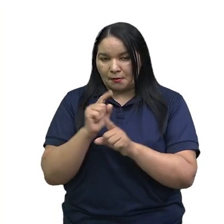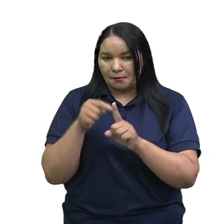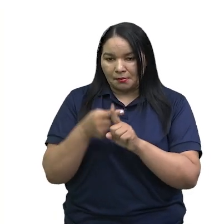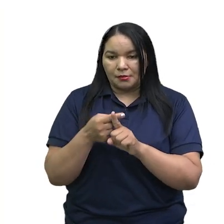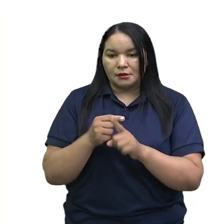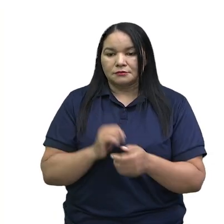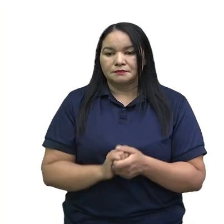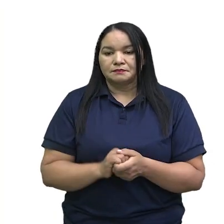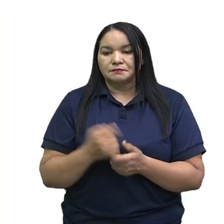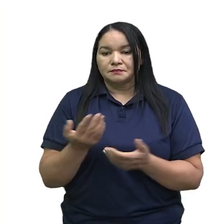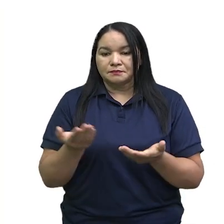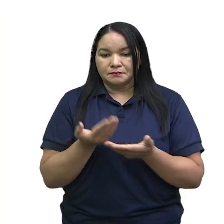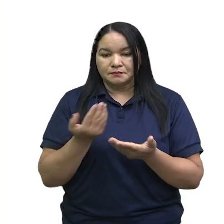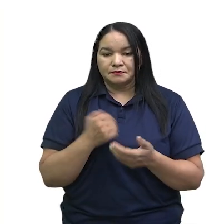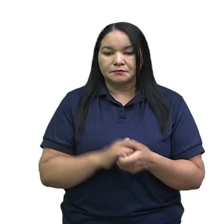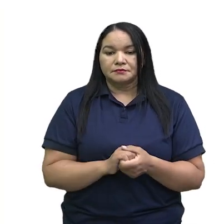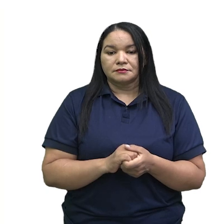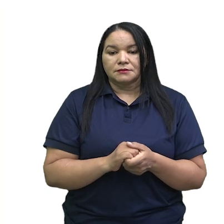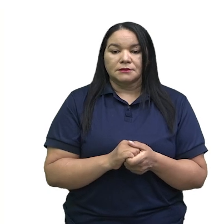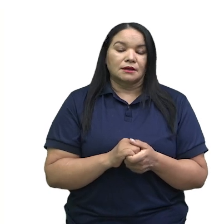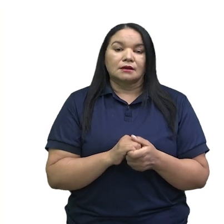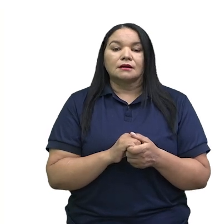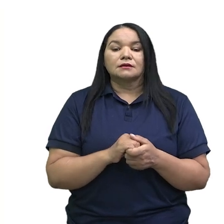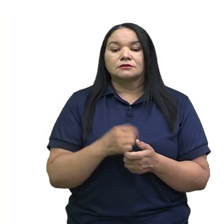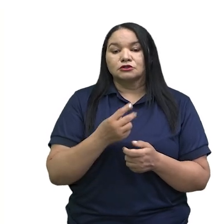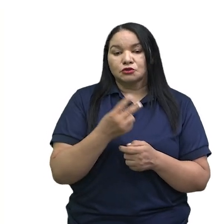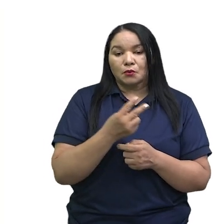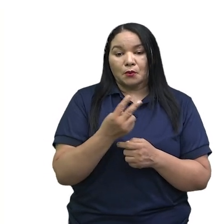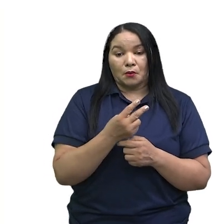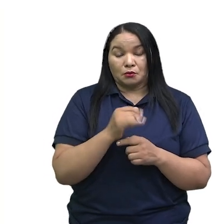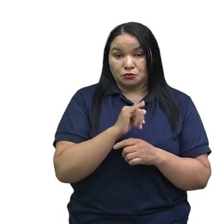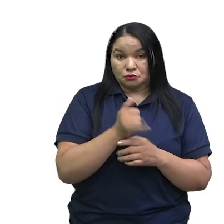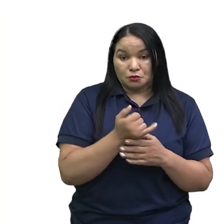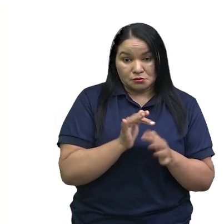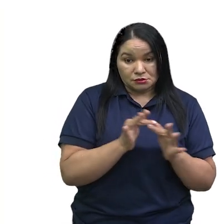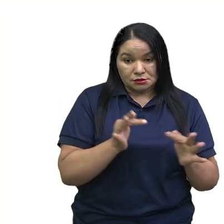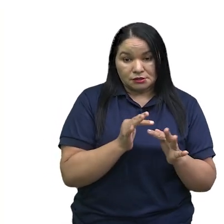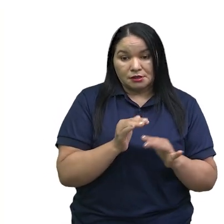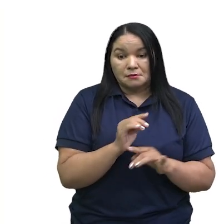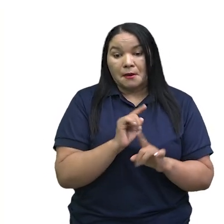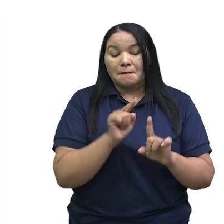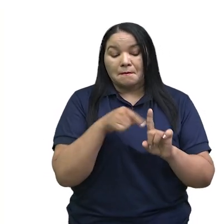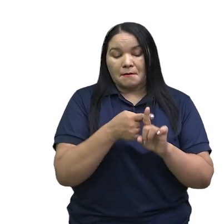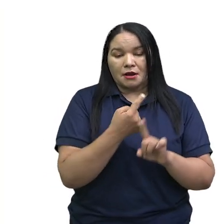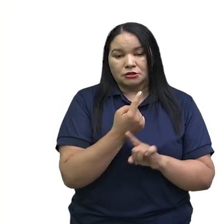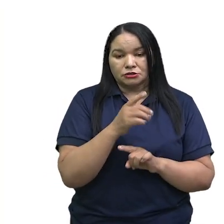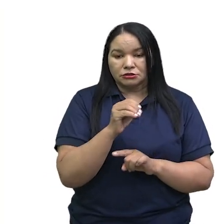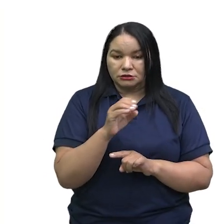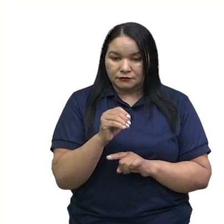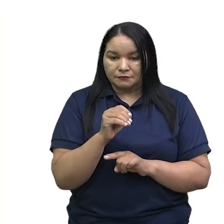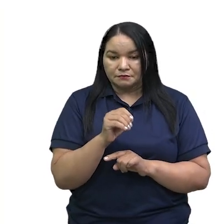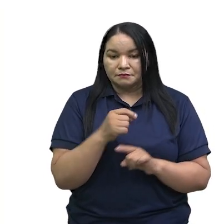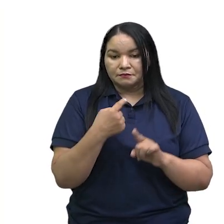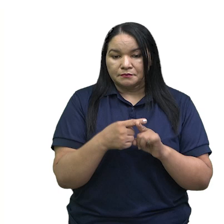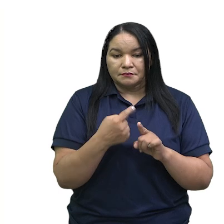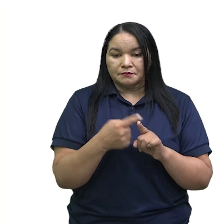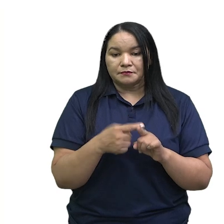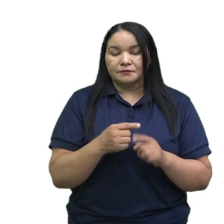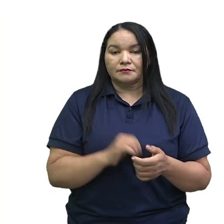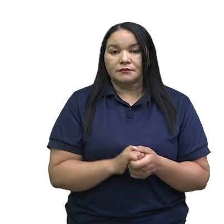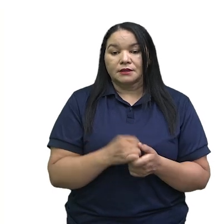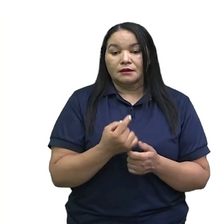Esses 1.200, a gente vai somar mais R$100. Novamente, porque R$100 são